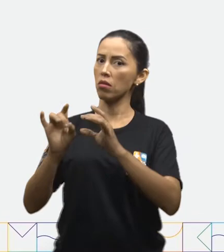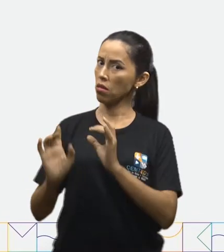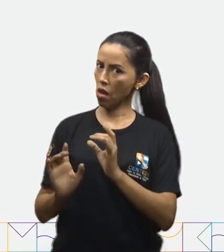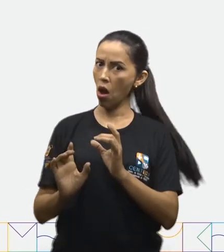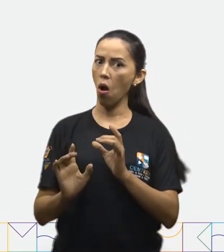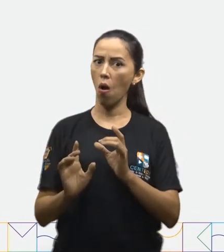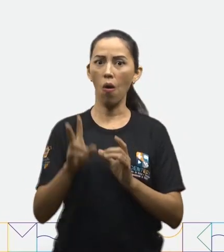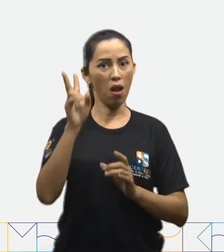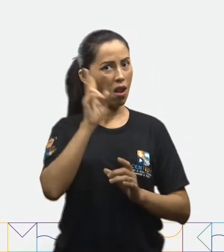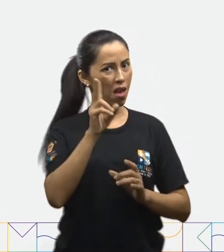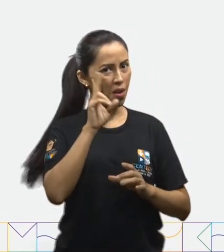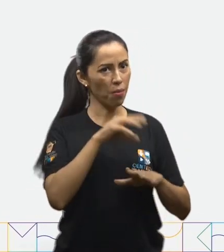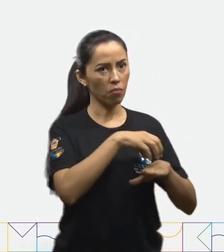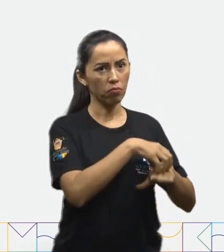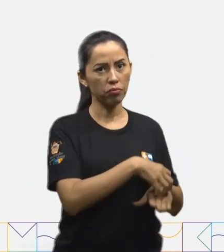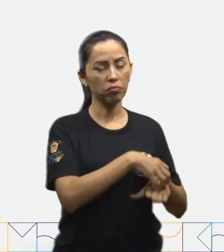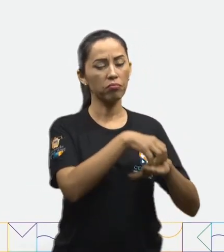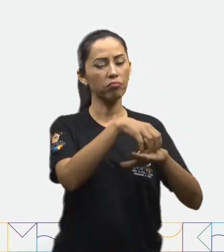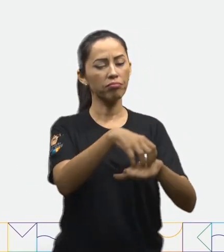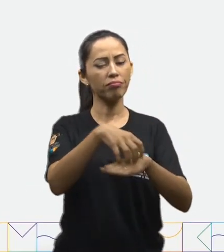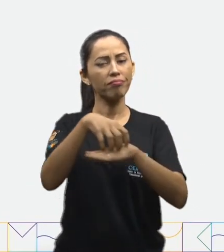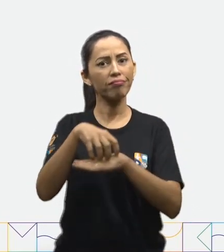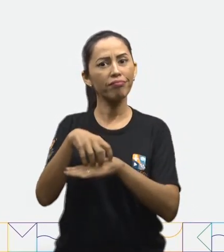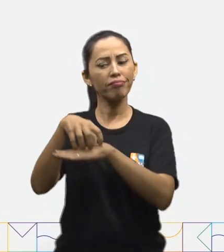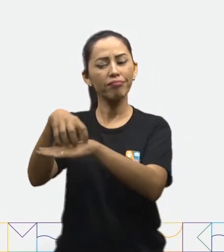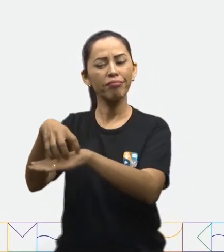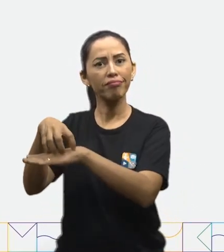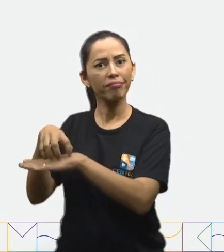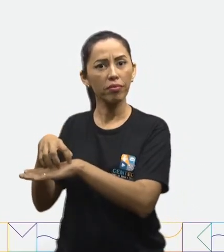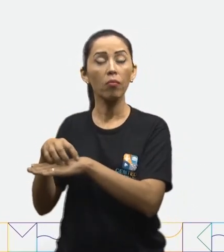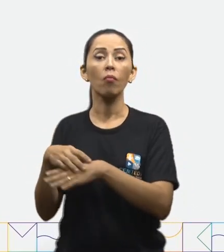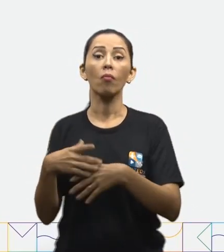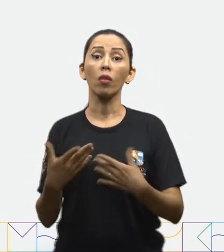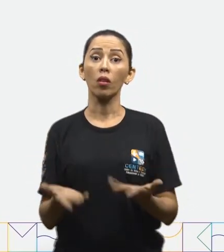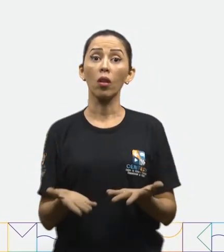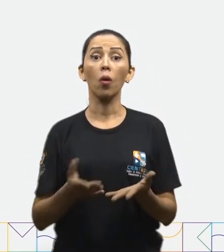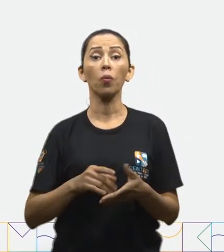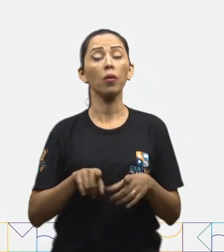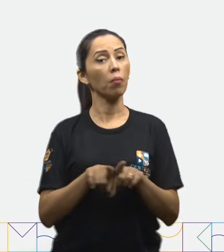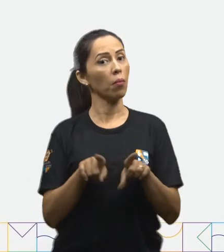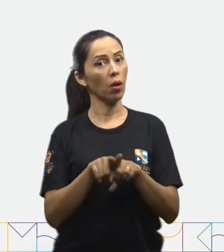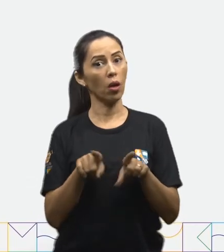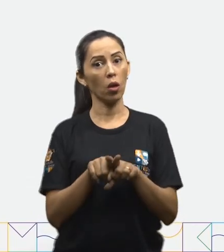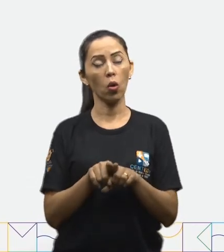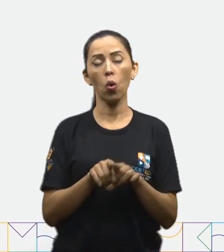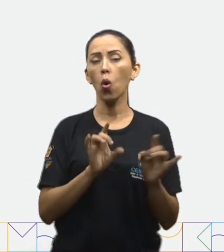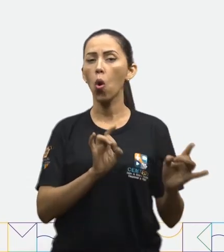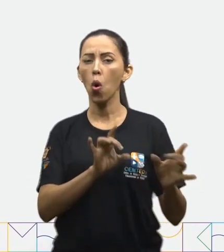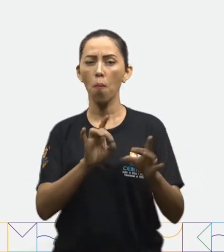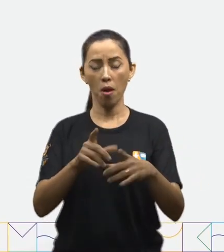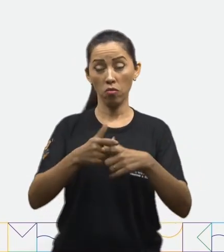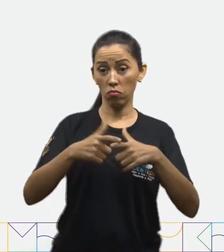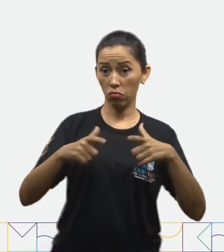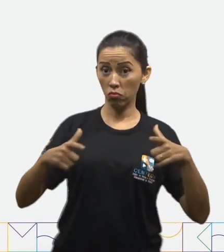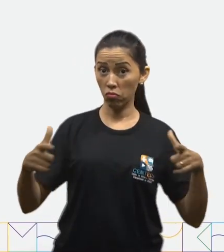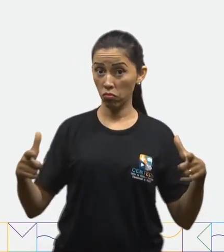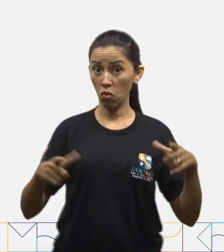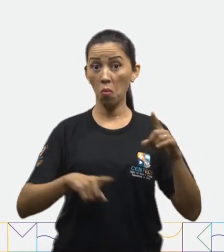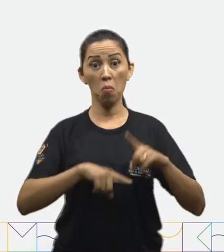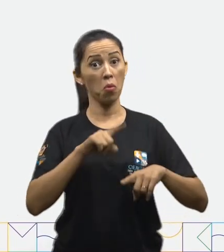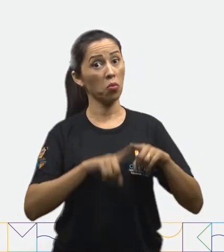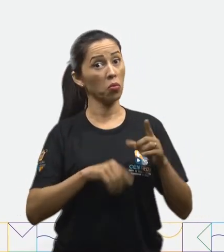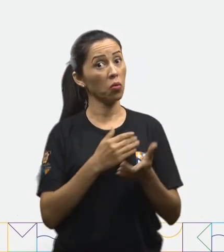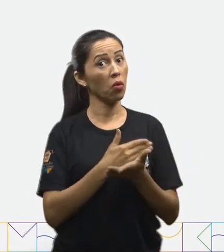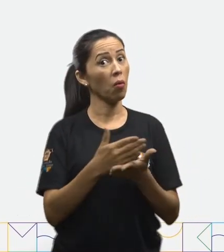de parada, usados para o transporte e comércio. Com a expansão do comércio, os produtos começaram a ser vendidos